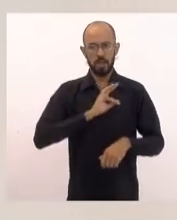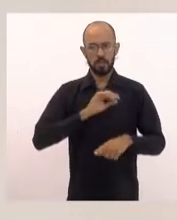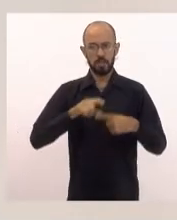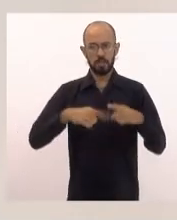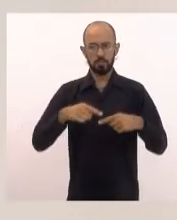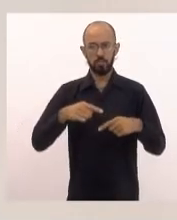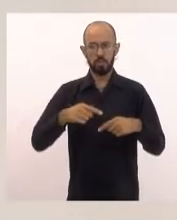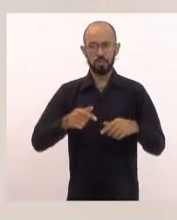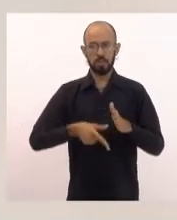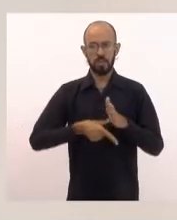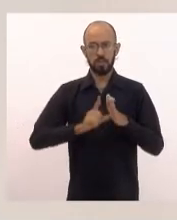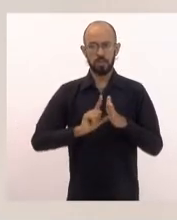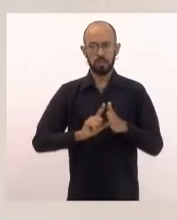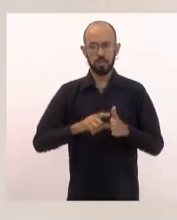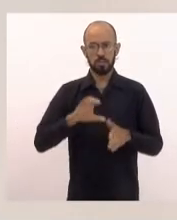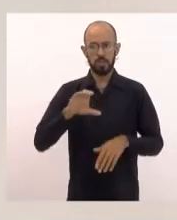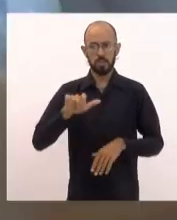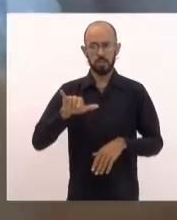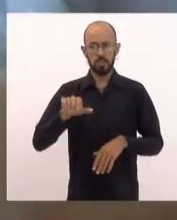alguém antes da Célia Jordão?